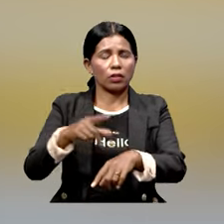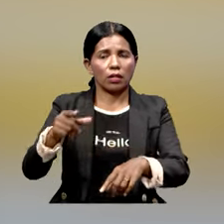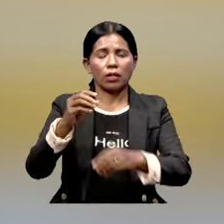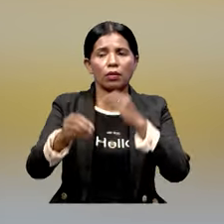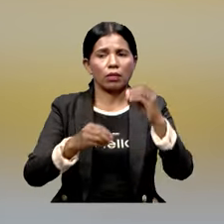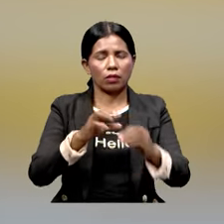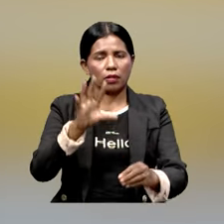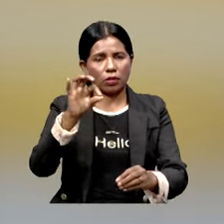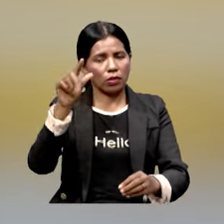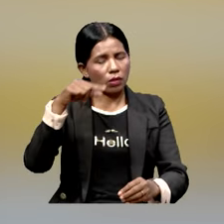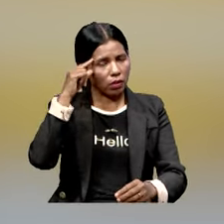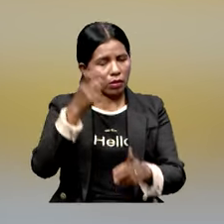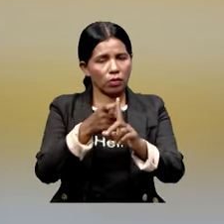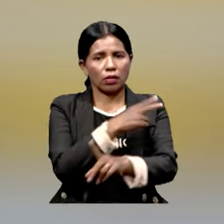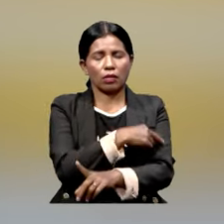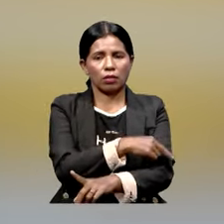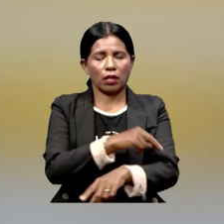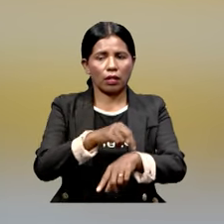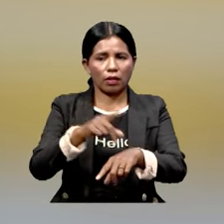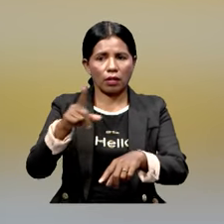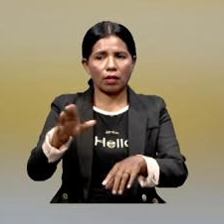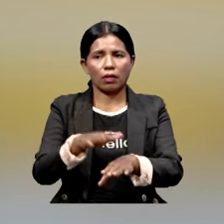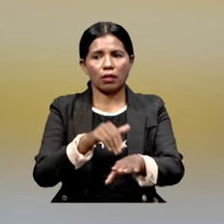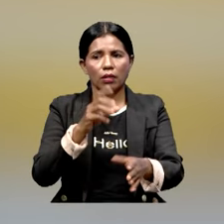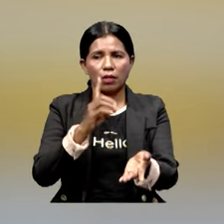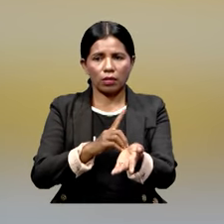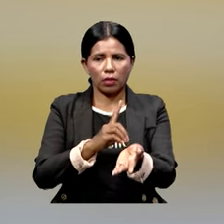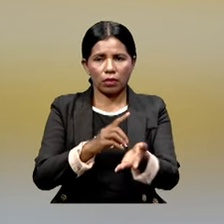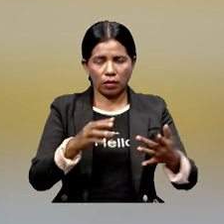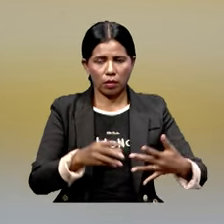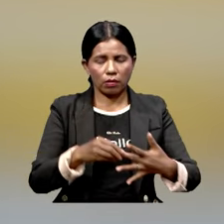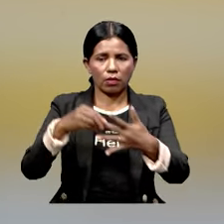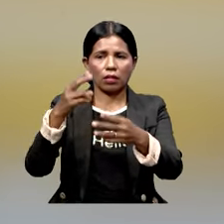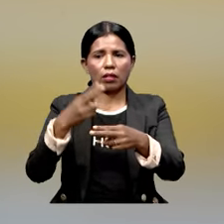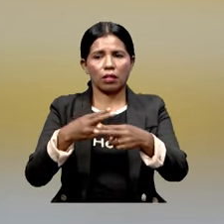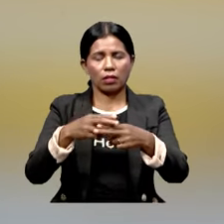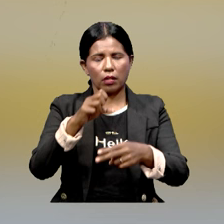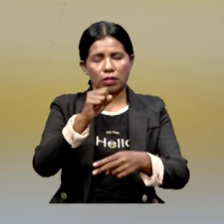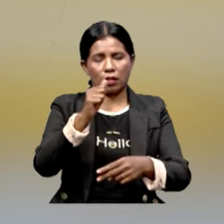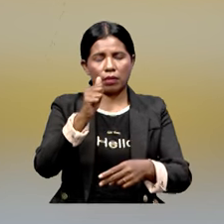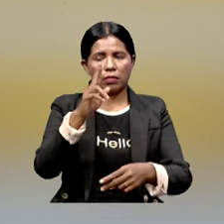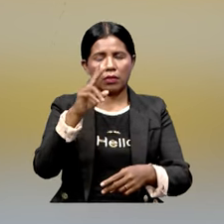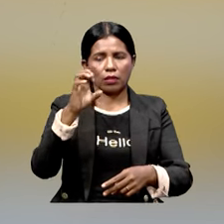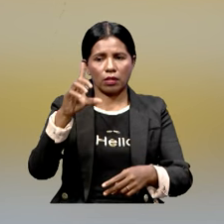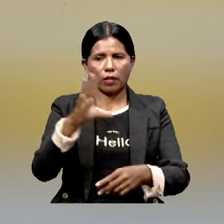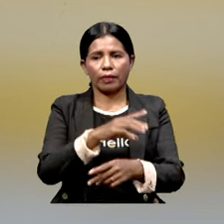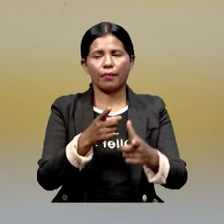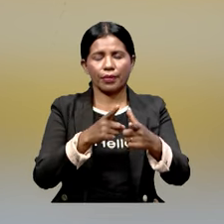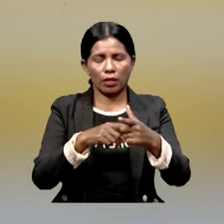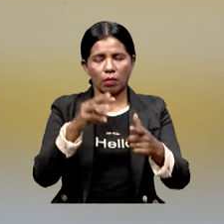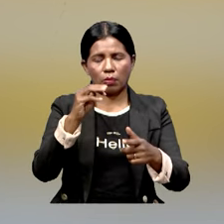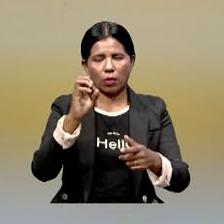No governo, o Rússia Hospital Nacional contrata médico especialista Ronaran Samuel Alessandro Gonzalez